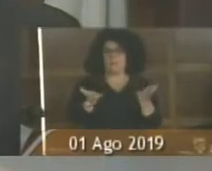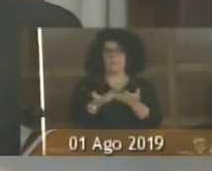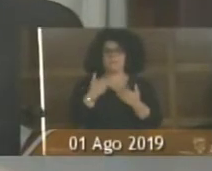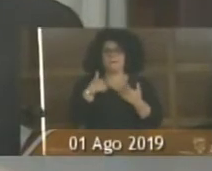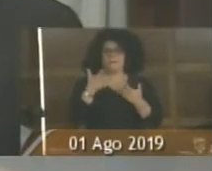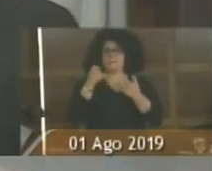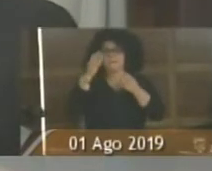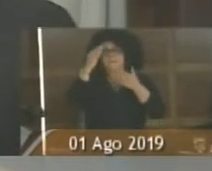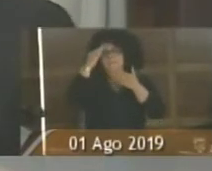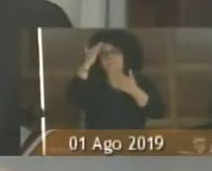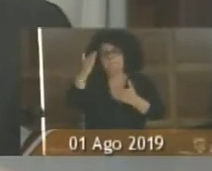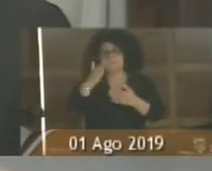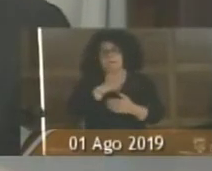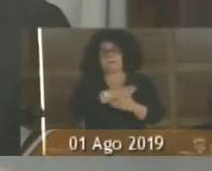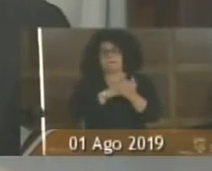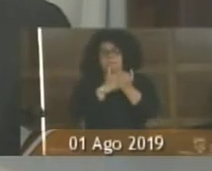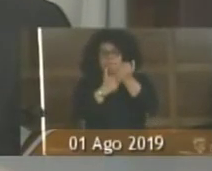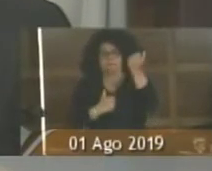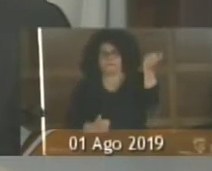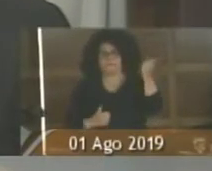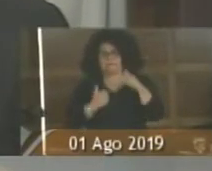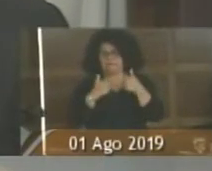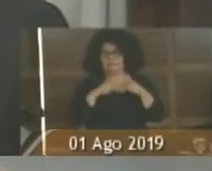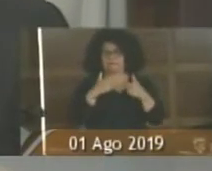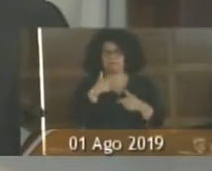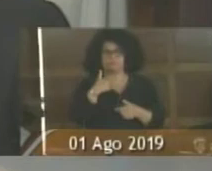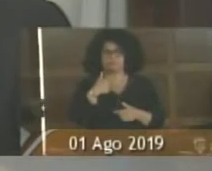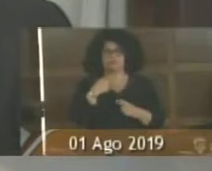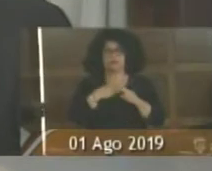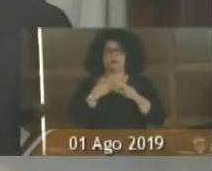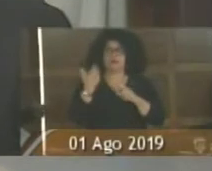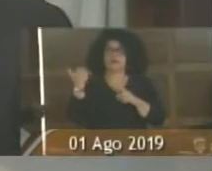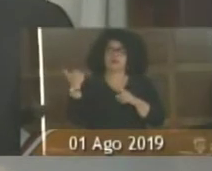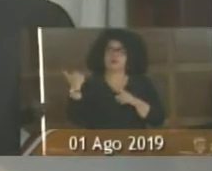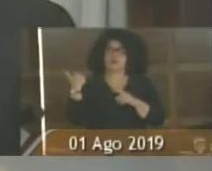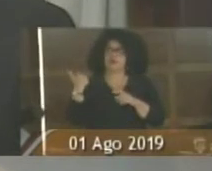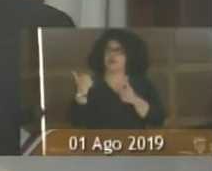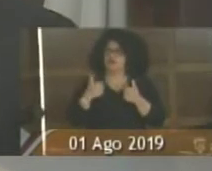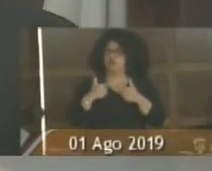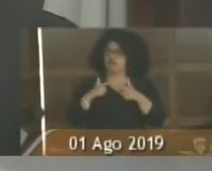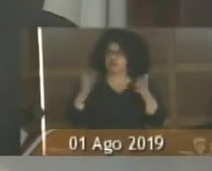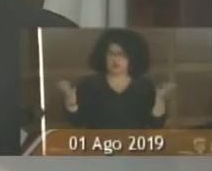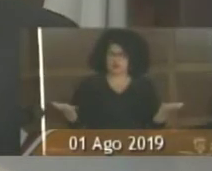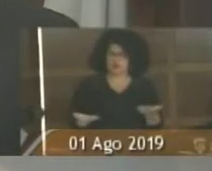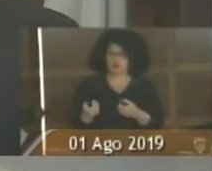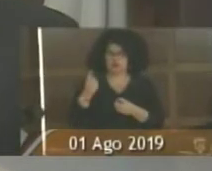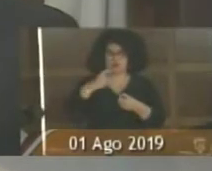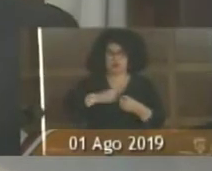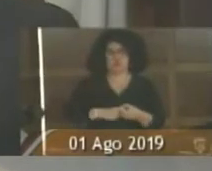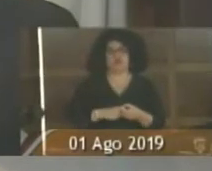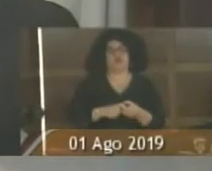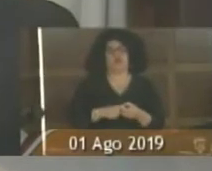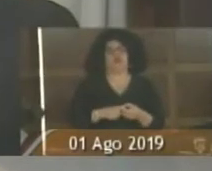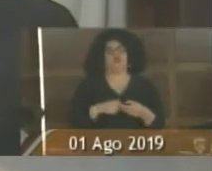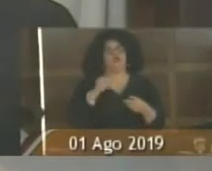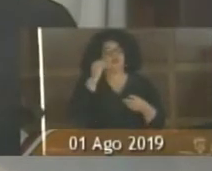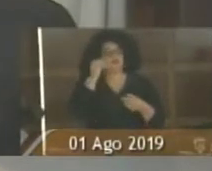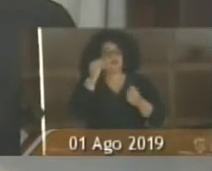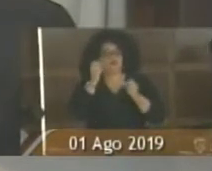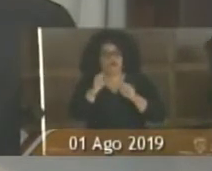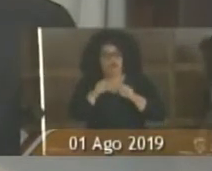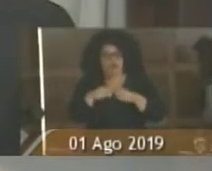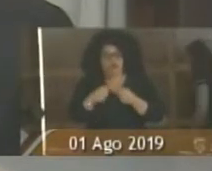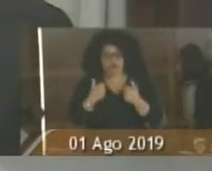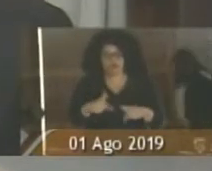agradecer aos meus assessores também, que nos acompanharam no primeiro período, estamos voltando no segundo, para que possam trabalhar mais